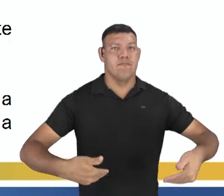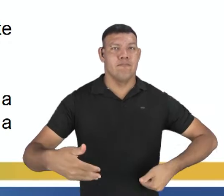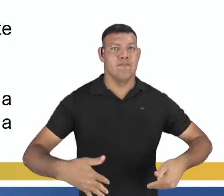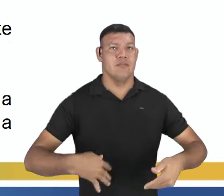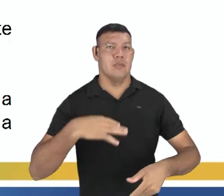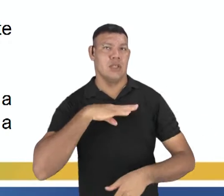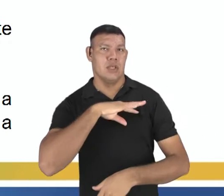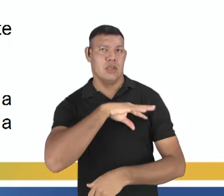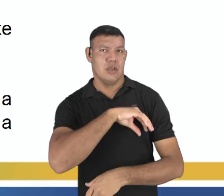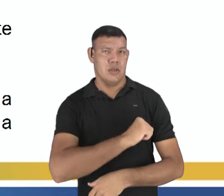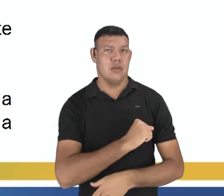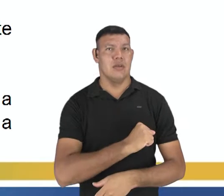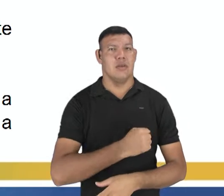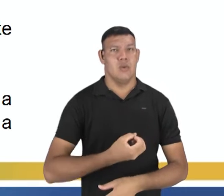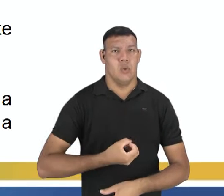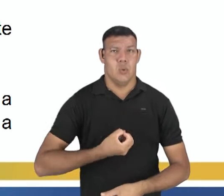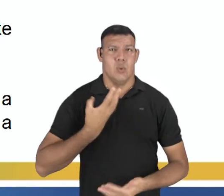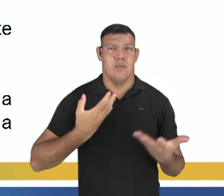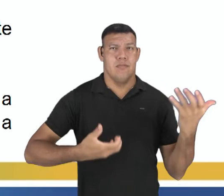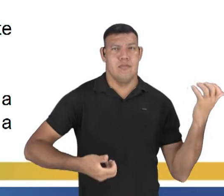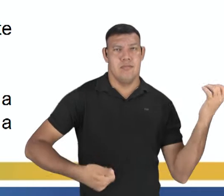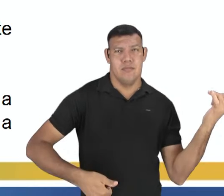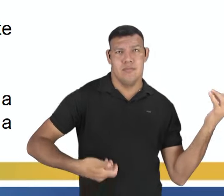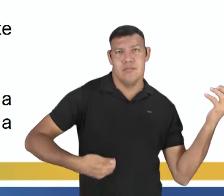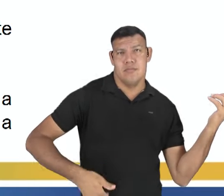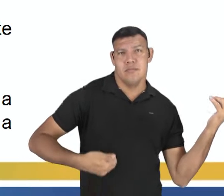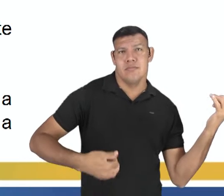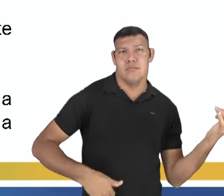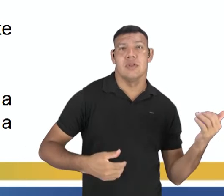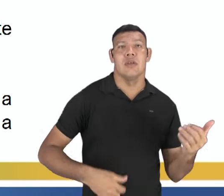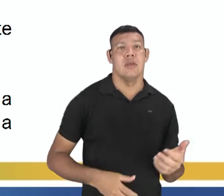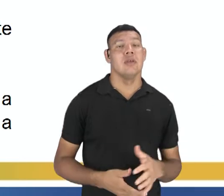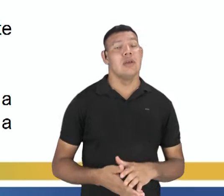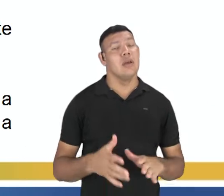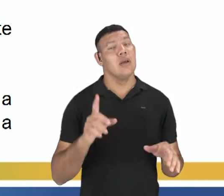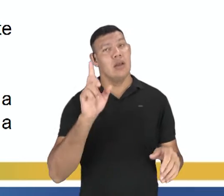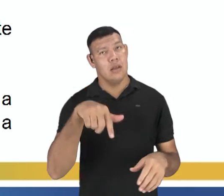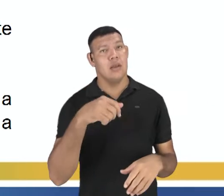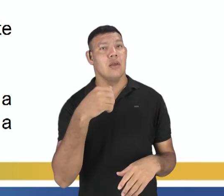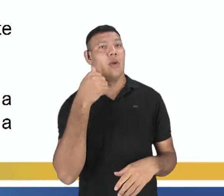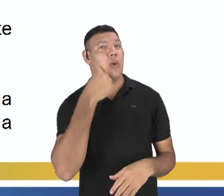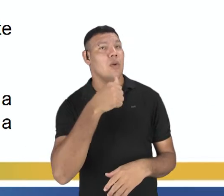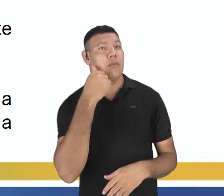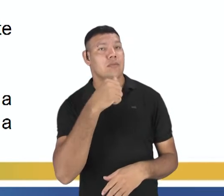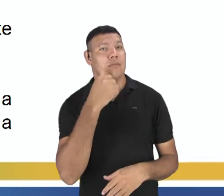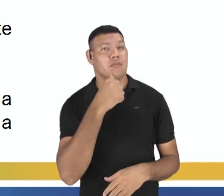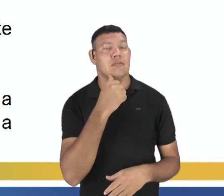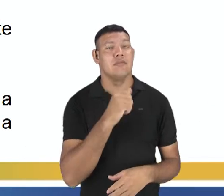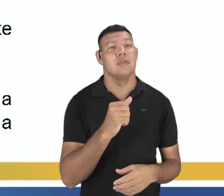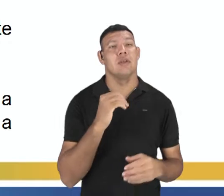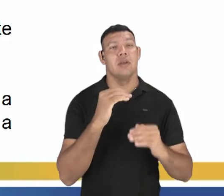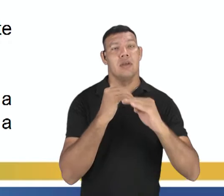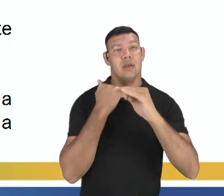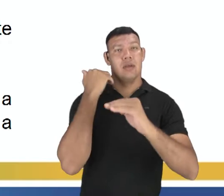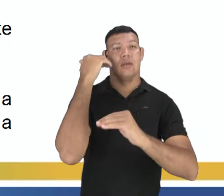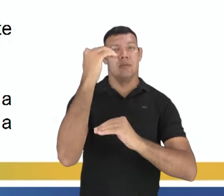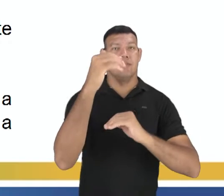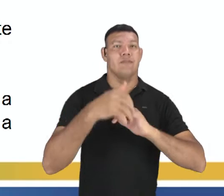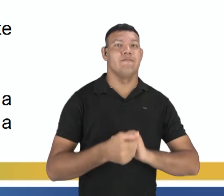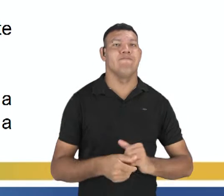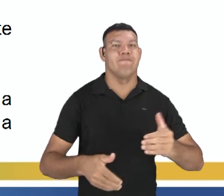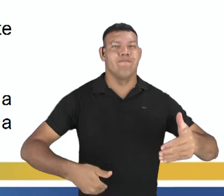feudal. O que eu quero deixar aqui bem claro para vocês, quando ele diz ali que o eu lírico é sempre masculino, nós